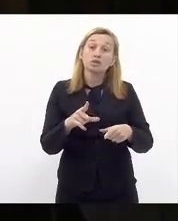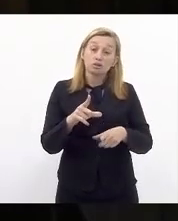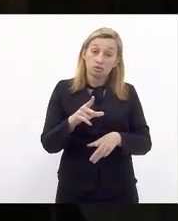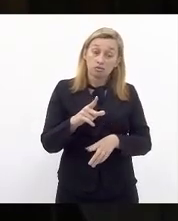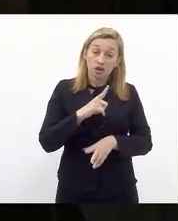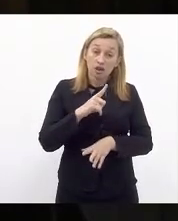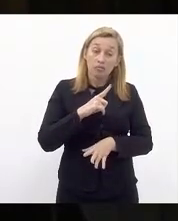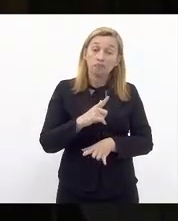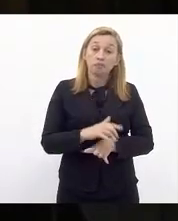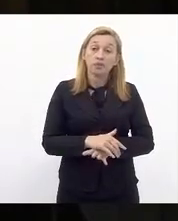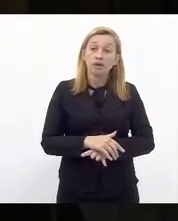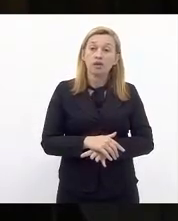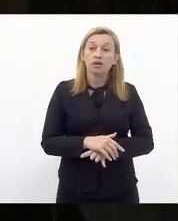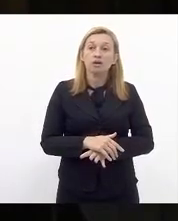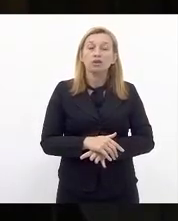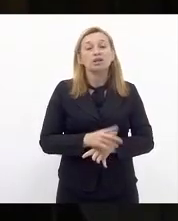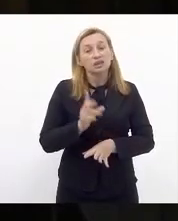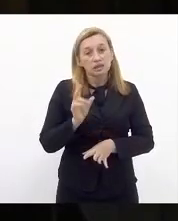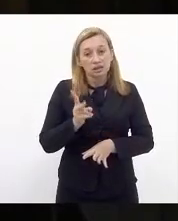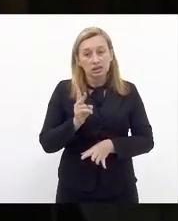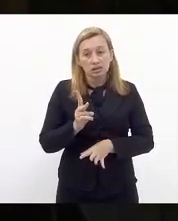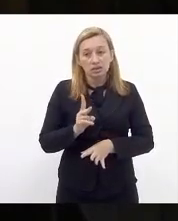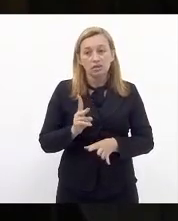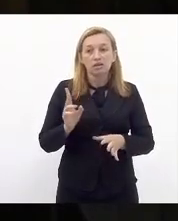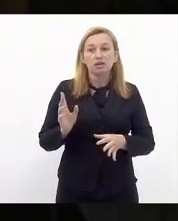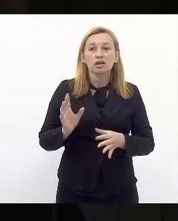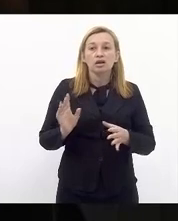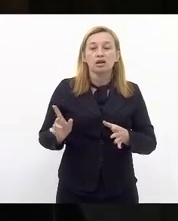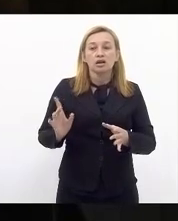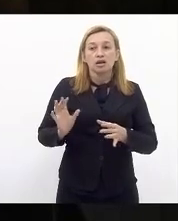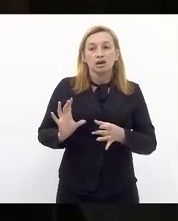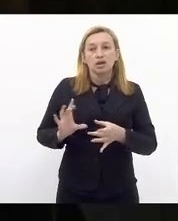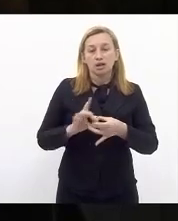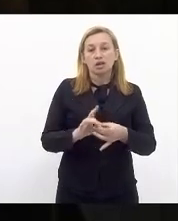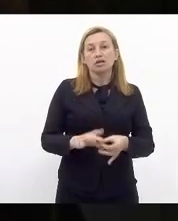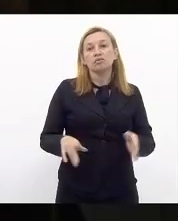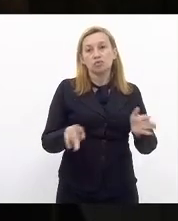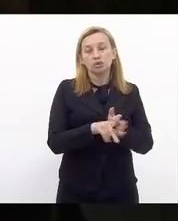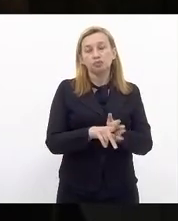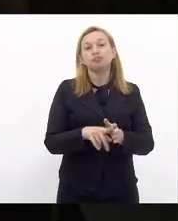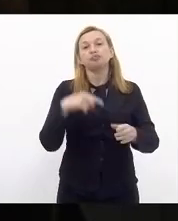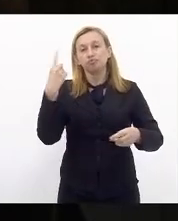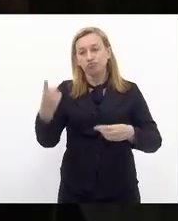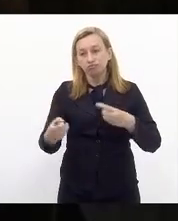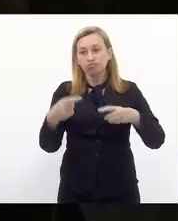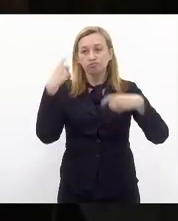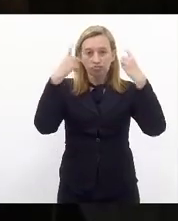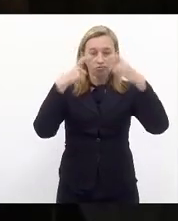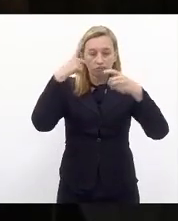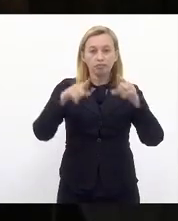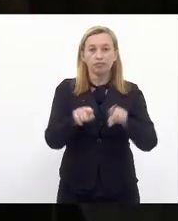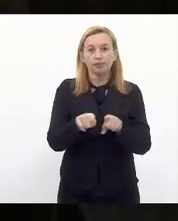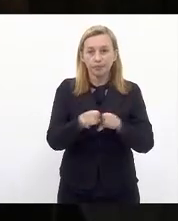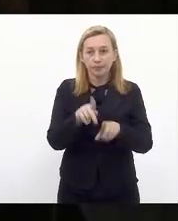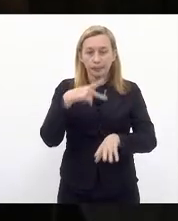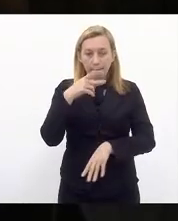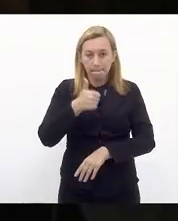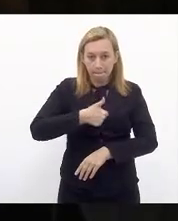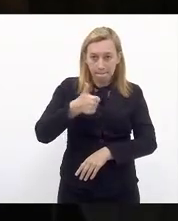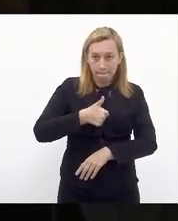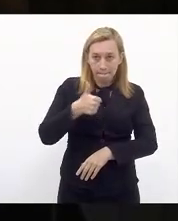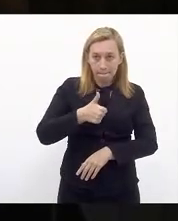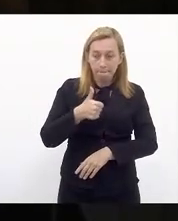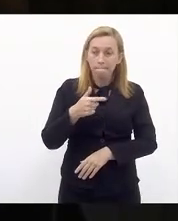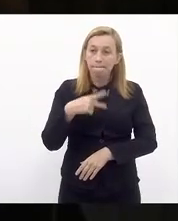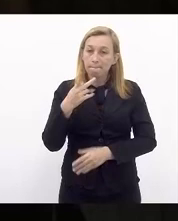esse né diz respeito diretamente esse projeto e tem mais algumas preocupações que eu quero trazer aqui primeiro